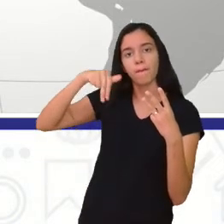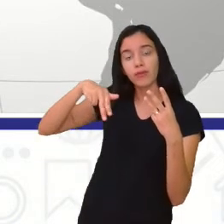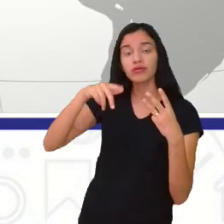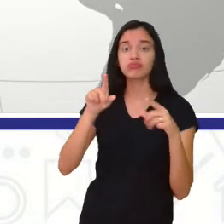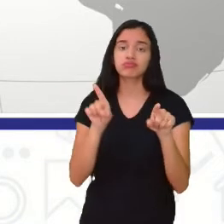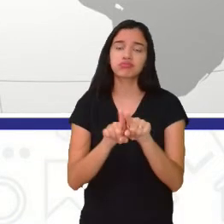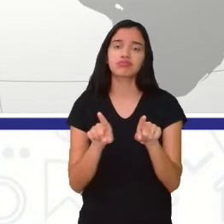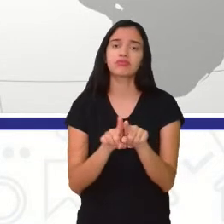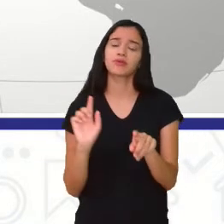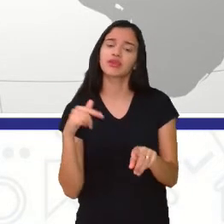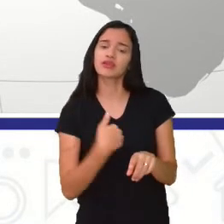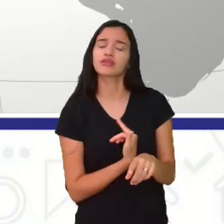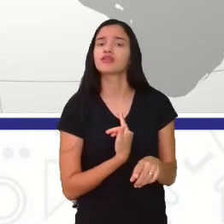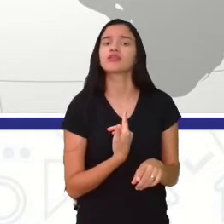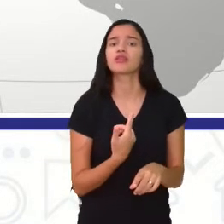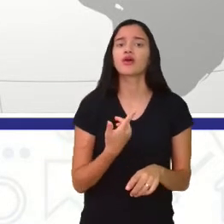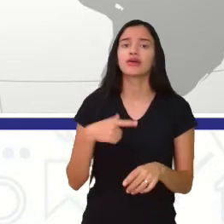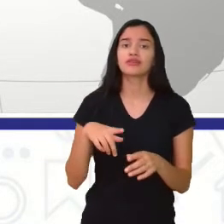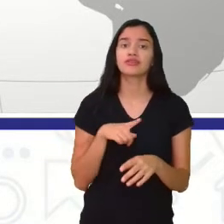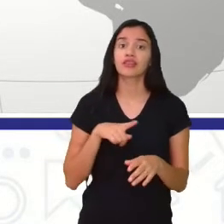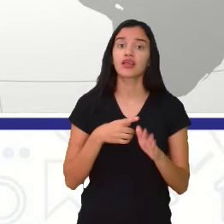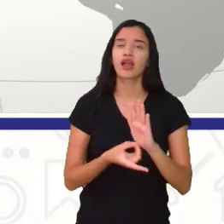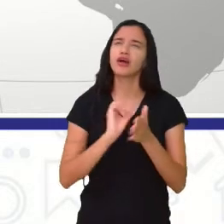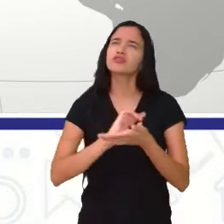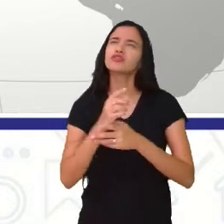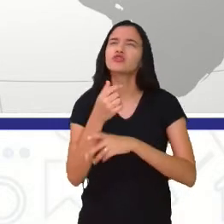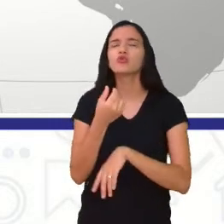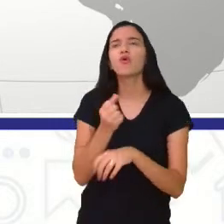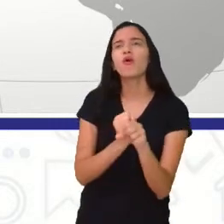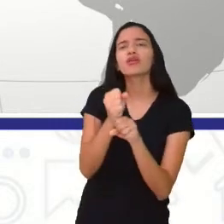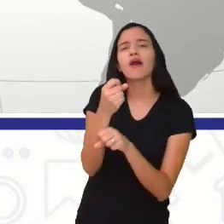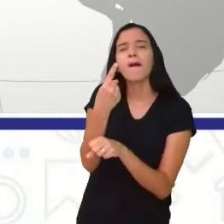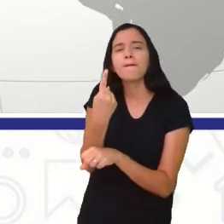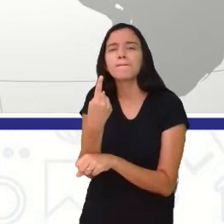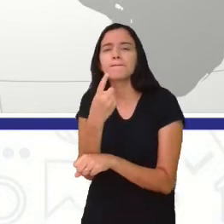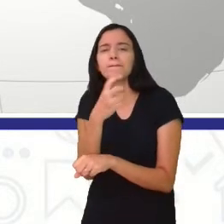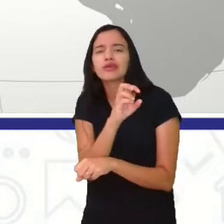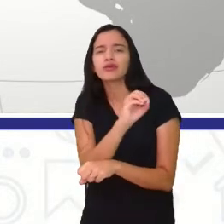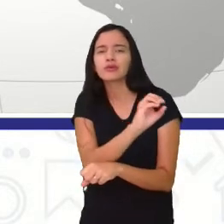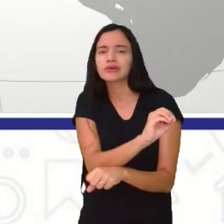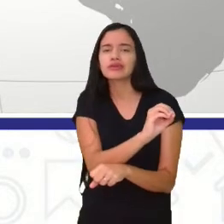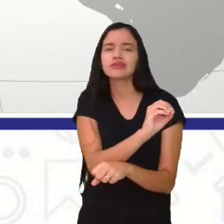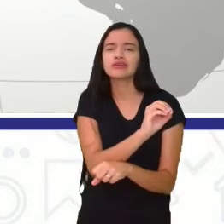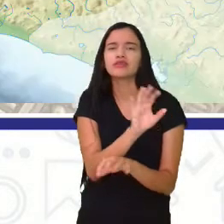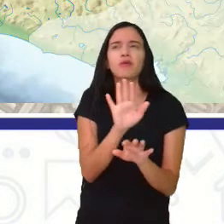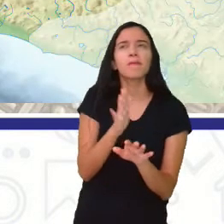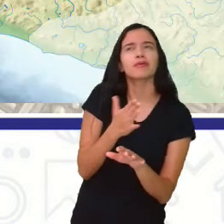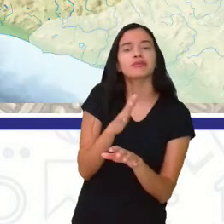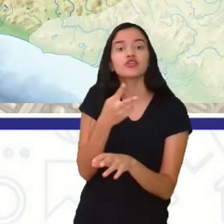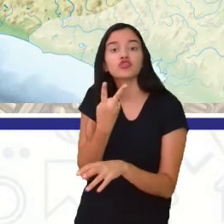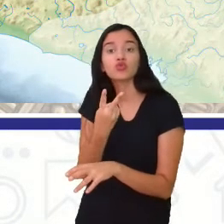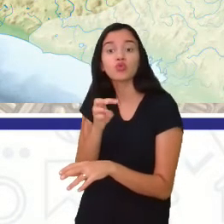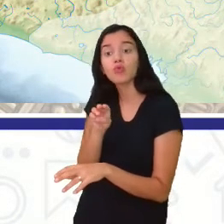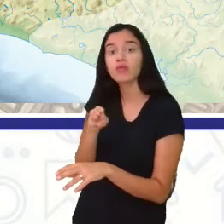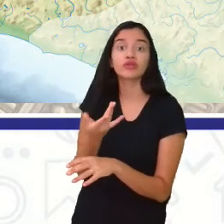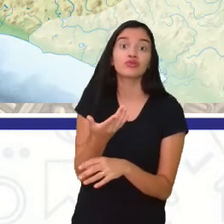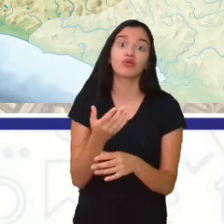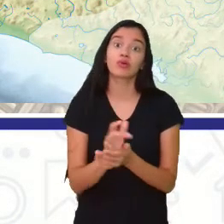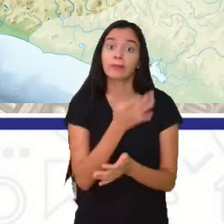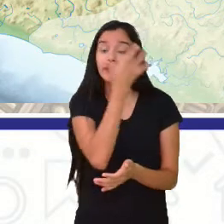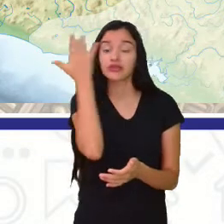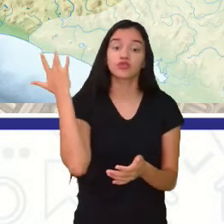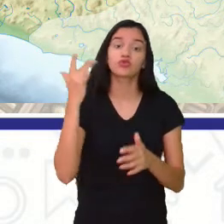existia já no continente americano. Então observe, 88 milhões de habitantes na